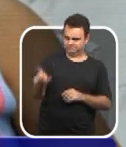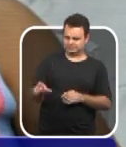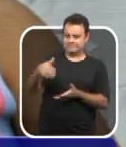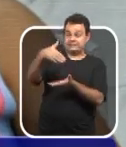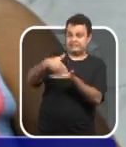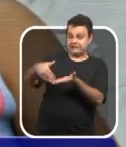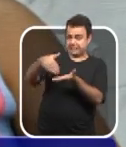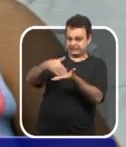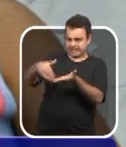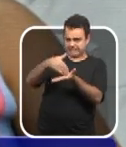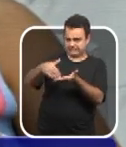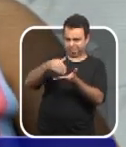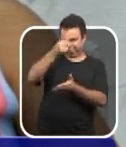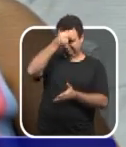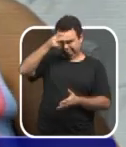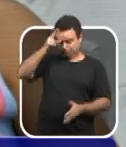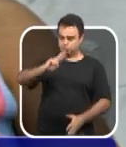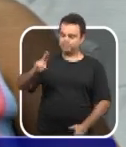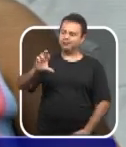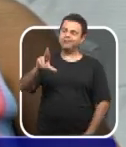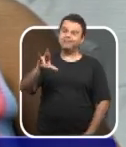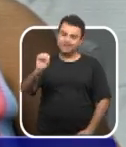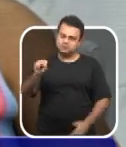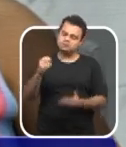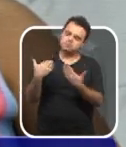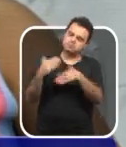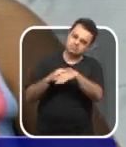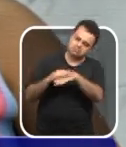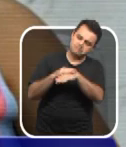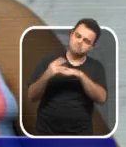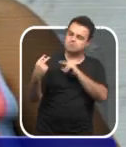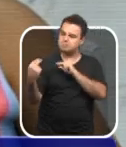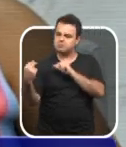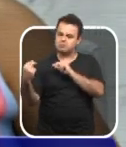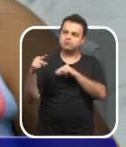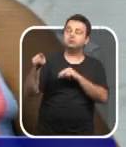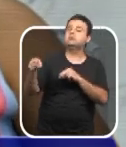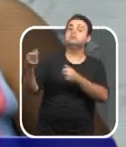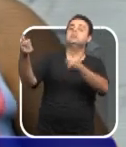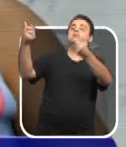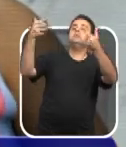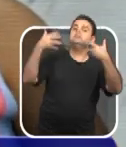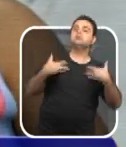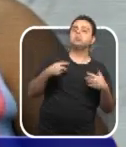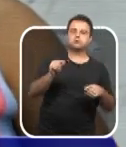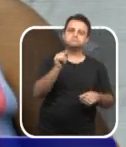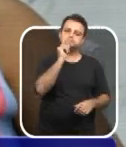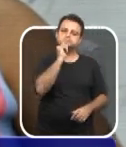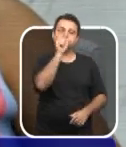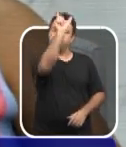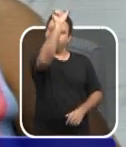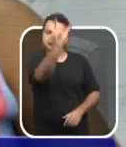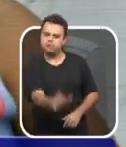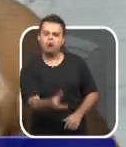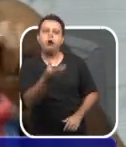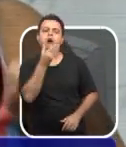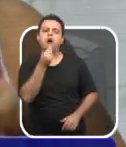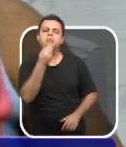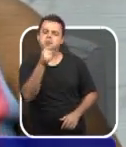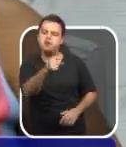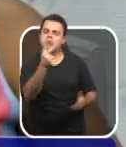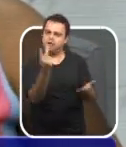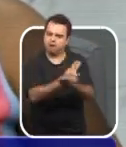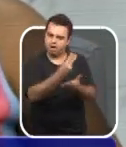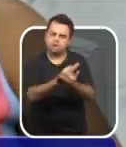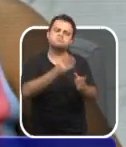Cris para que o trabalho de recuperação, né, a reeducação do agressor seja fortalecida na